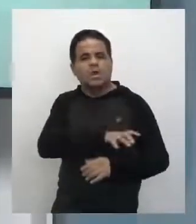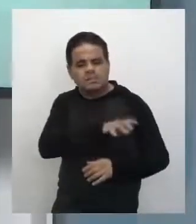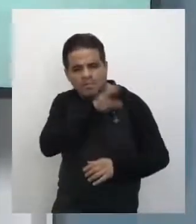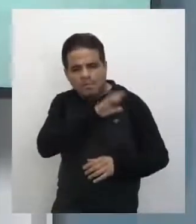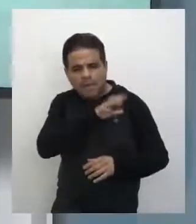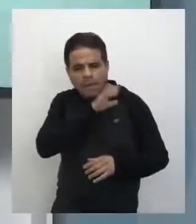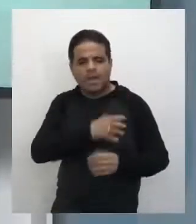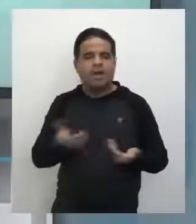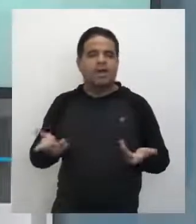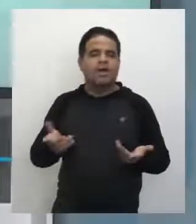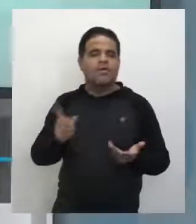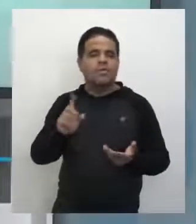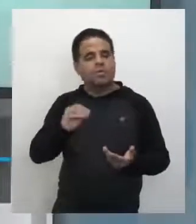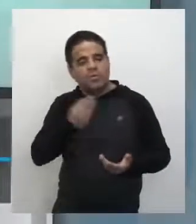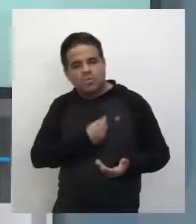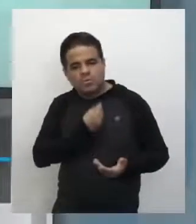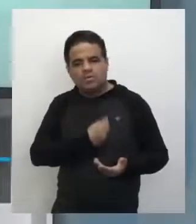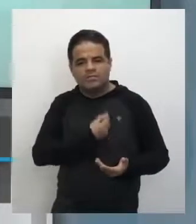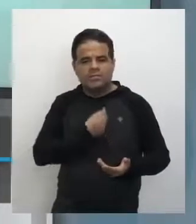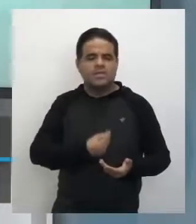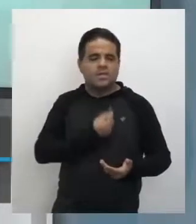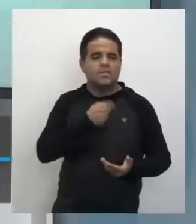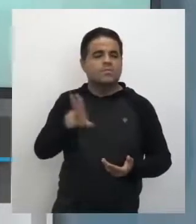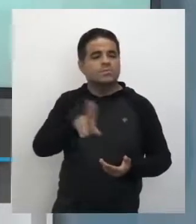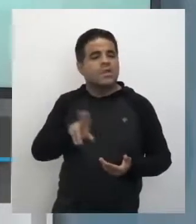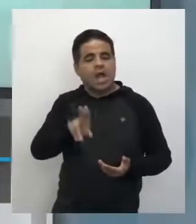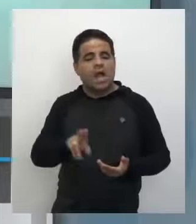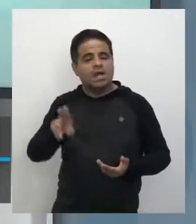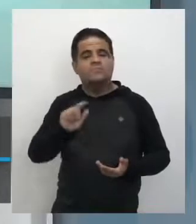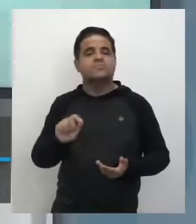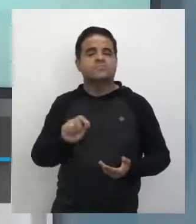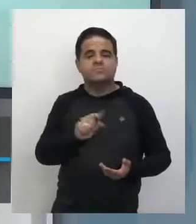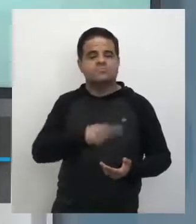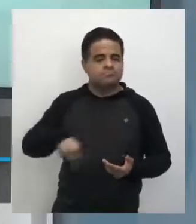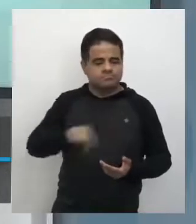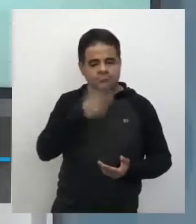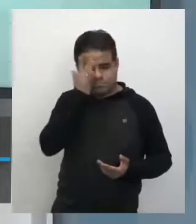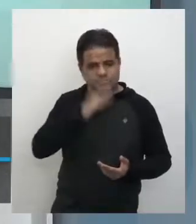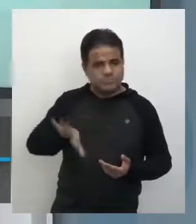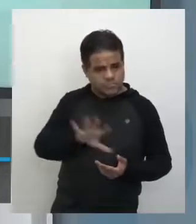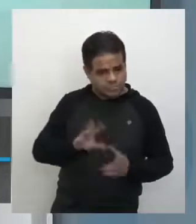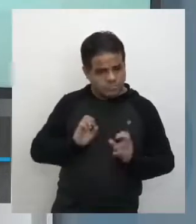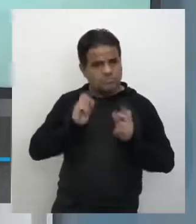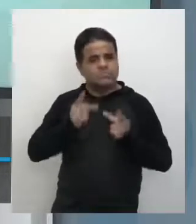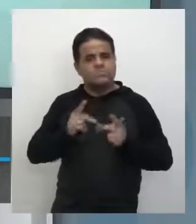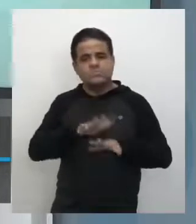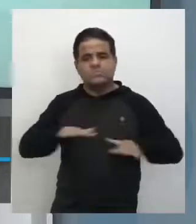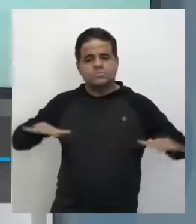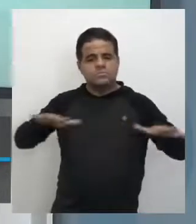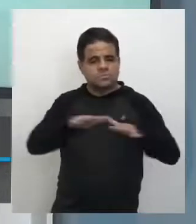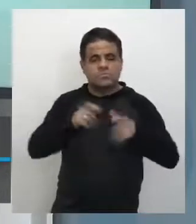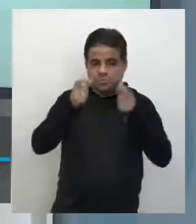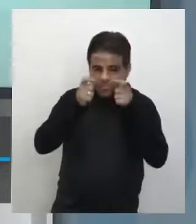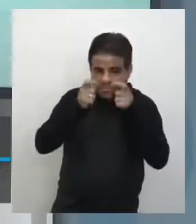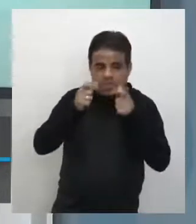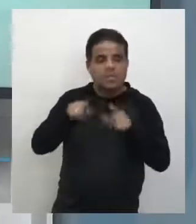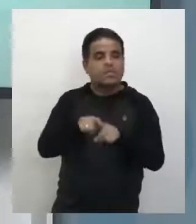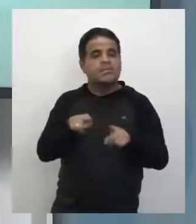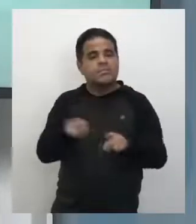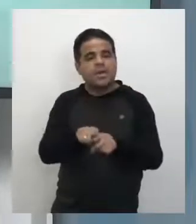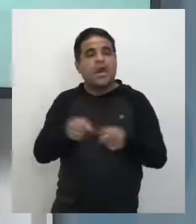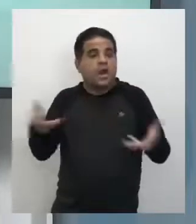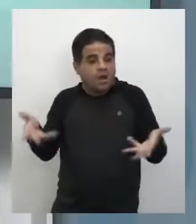recursos da vida de maneira geral, utilizadas aí também nos seres humanos. E aí, para a gente ver um pouquinho a